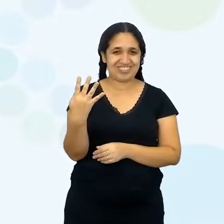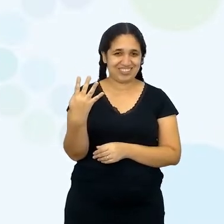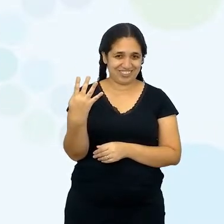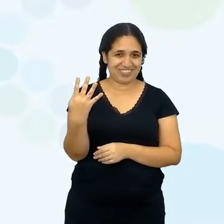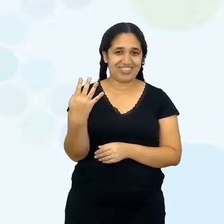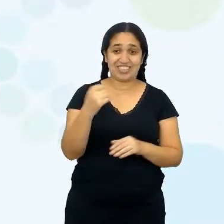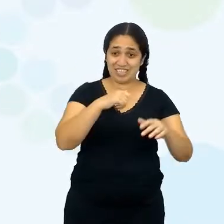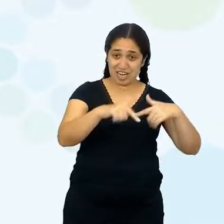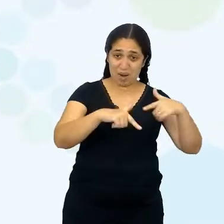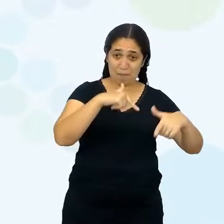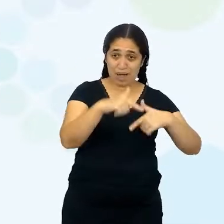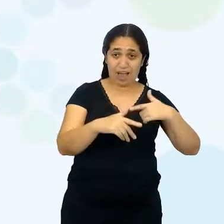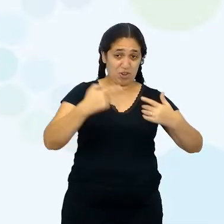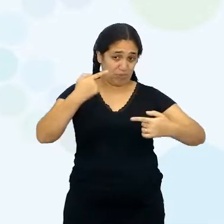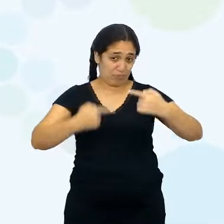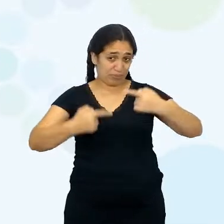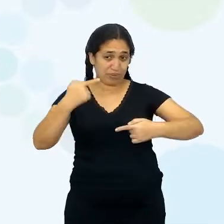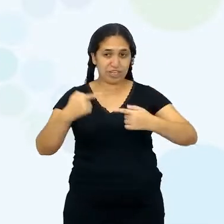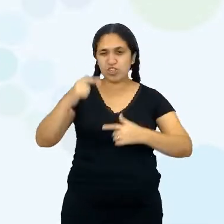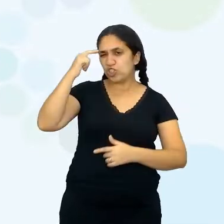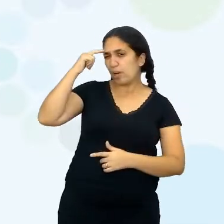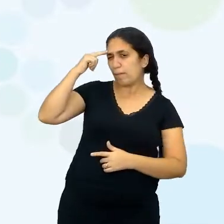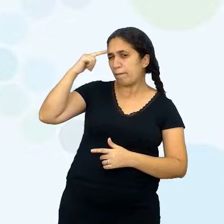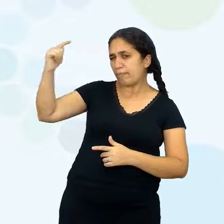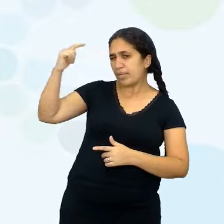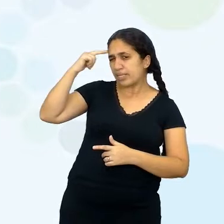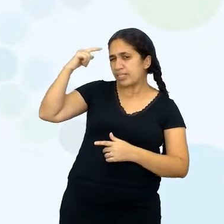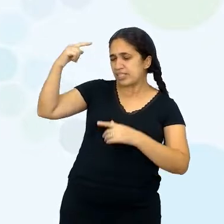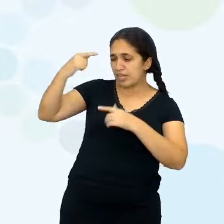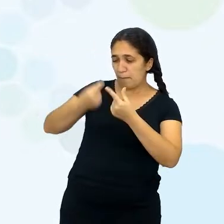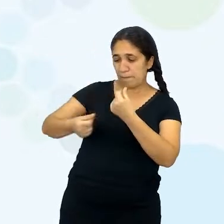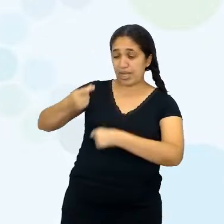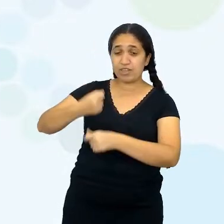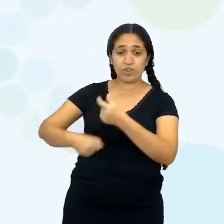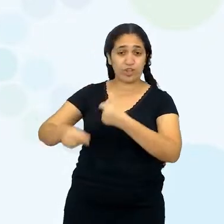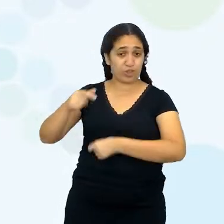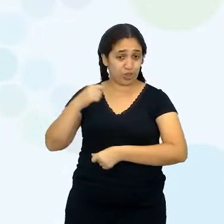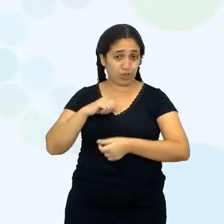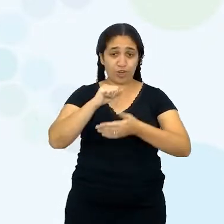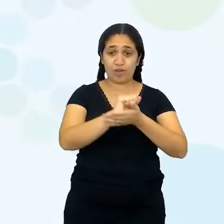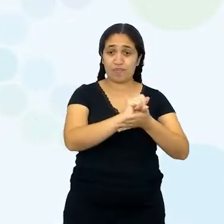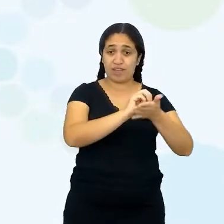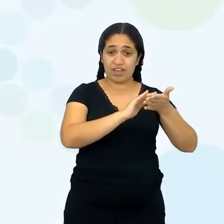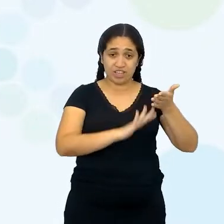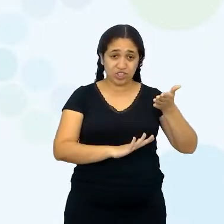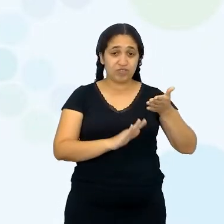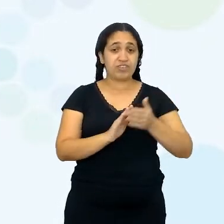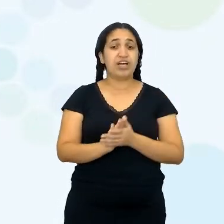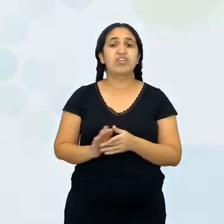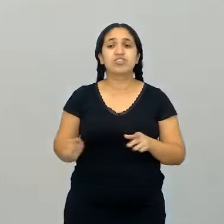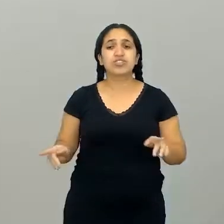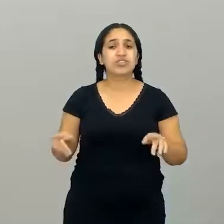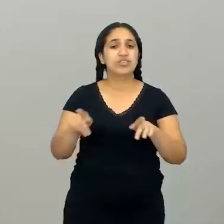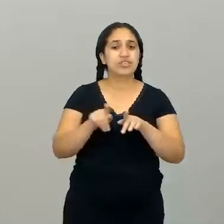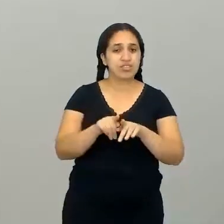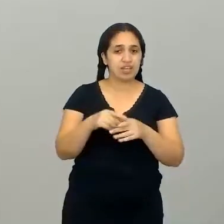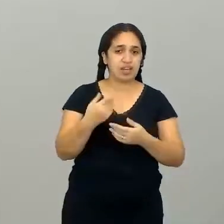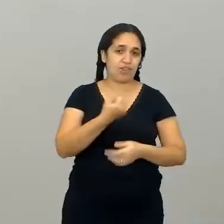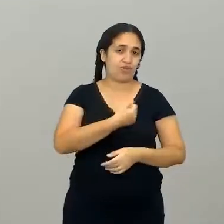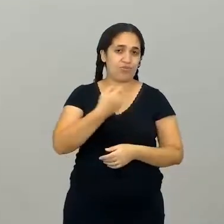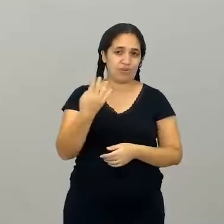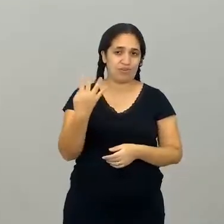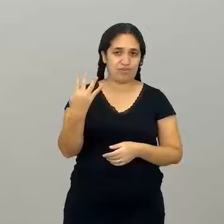trabalho política, pensamento econômico, estamos na atividade integrada número